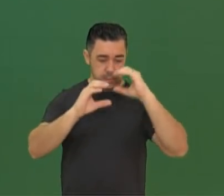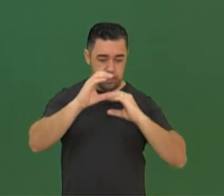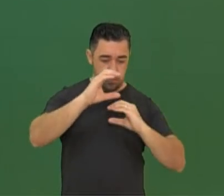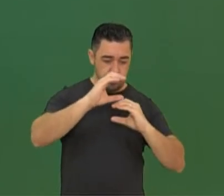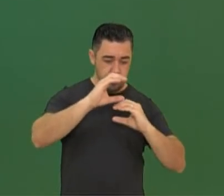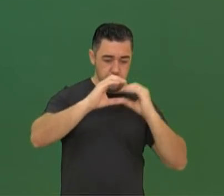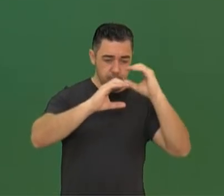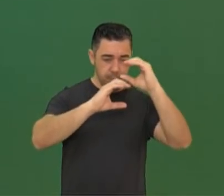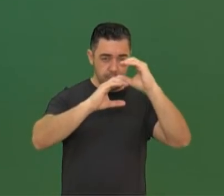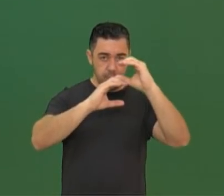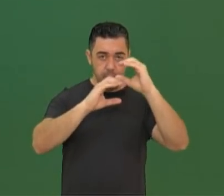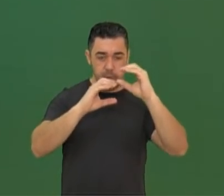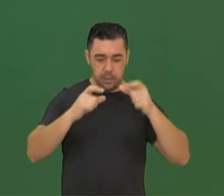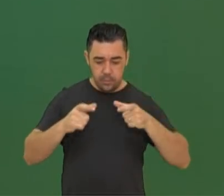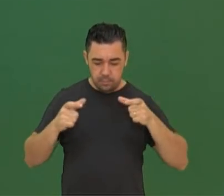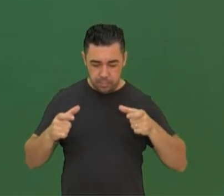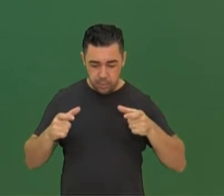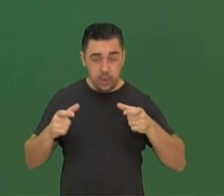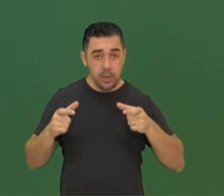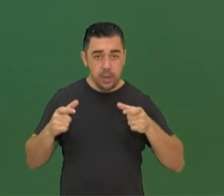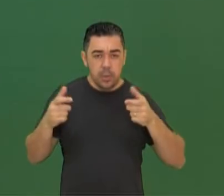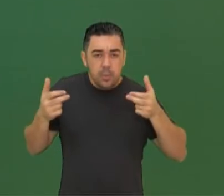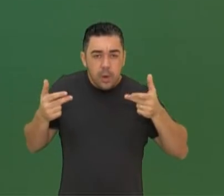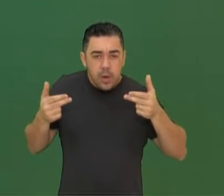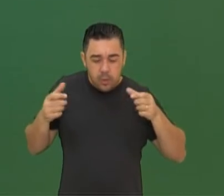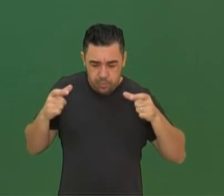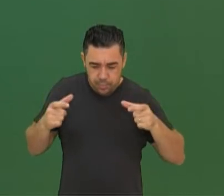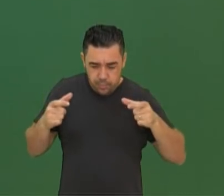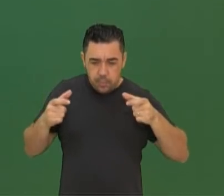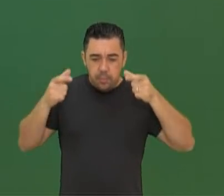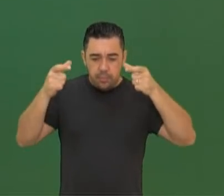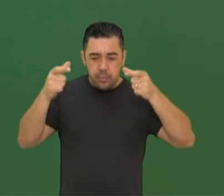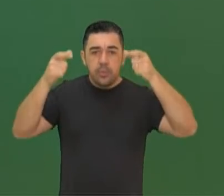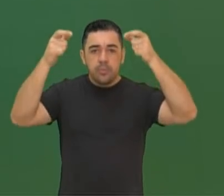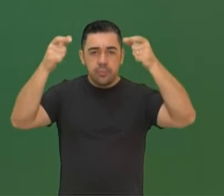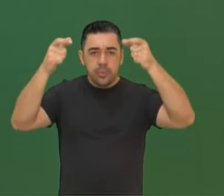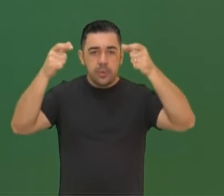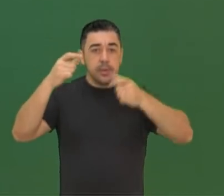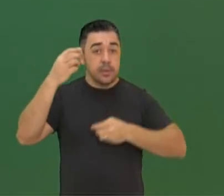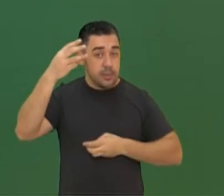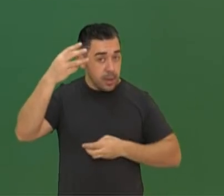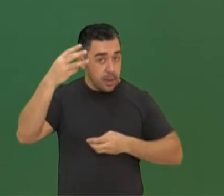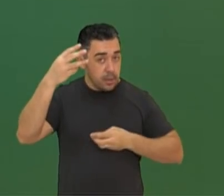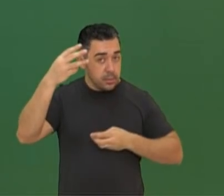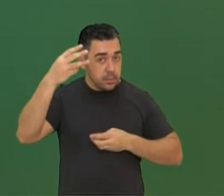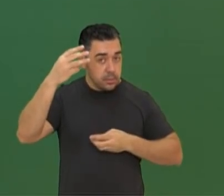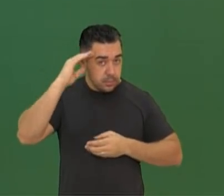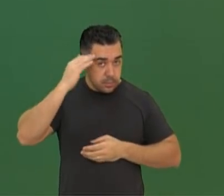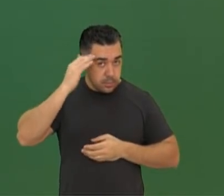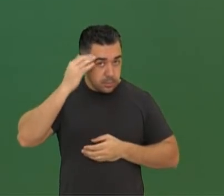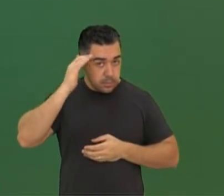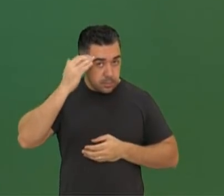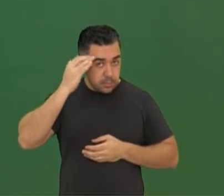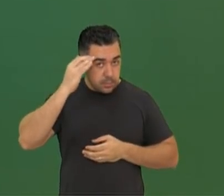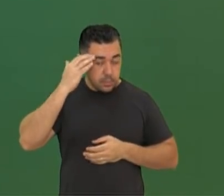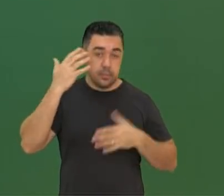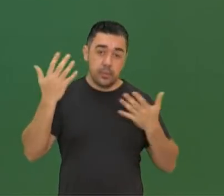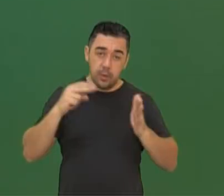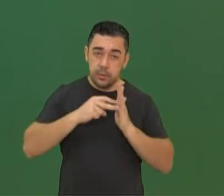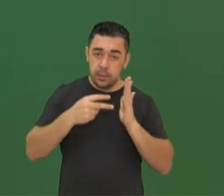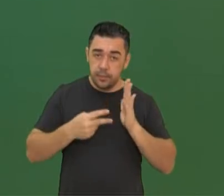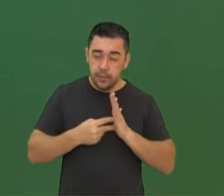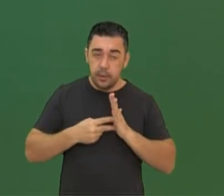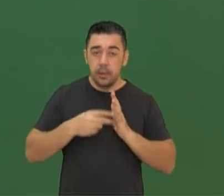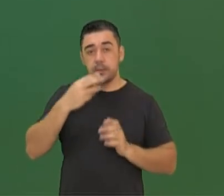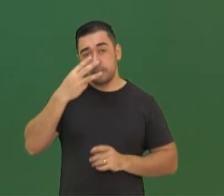com a mesma base, né, com a mesma altura x, representa eu triplicar 3 paralelepípedos iguais. Então, meu volume